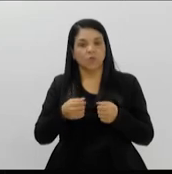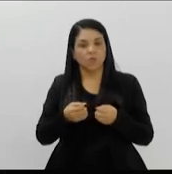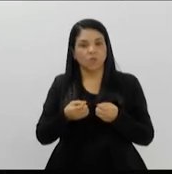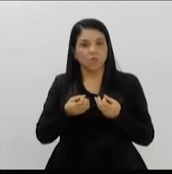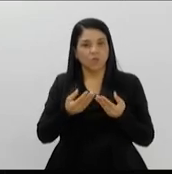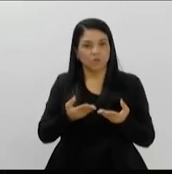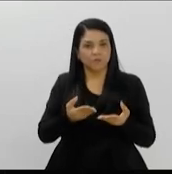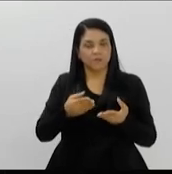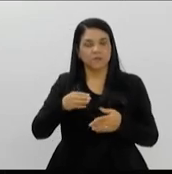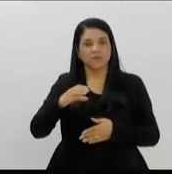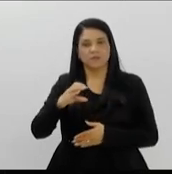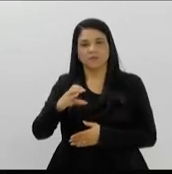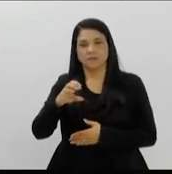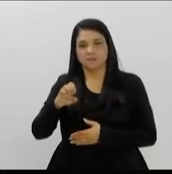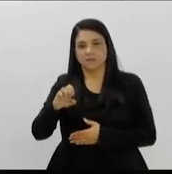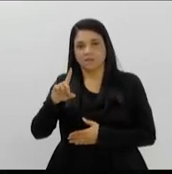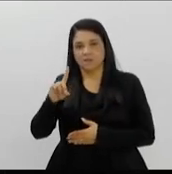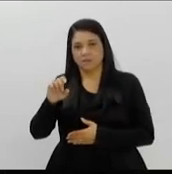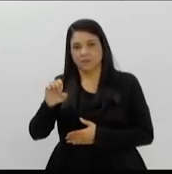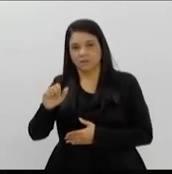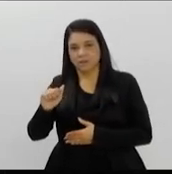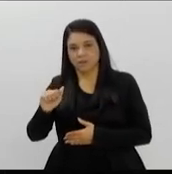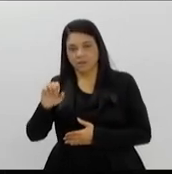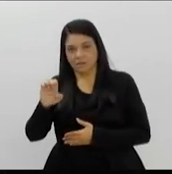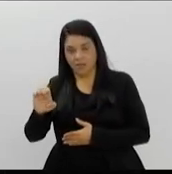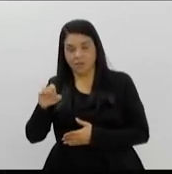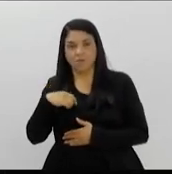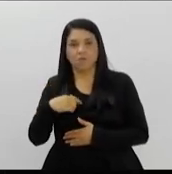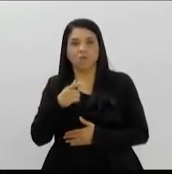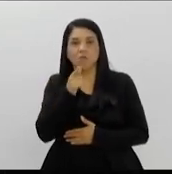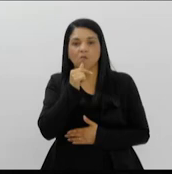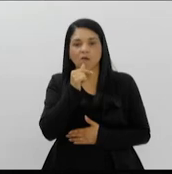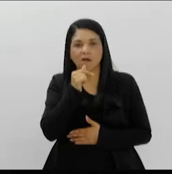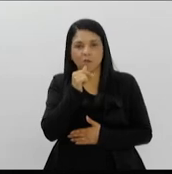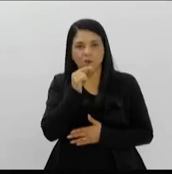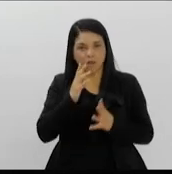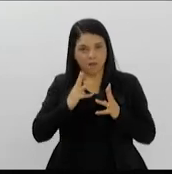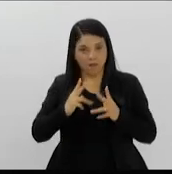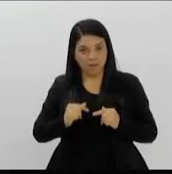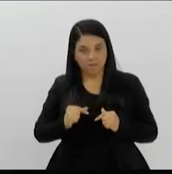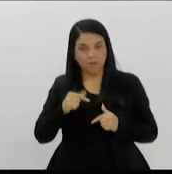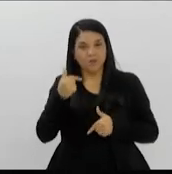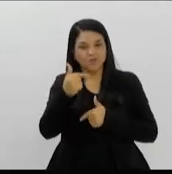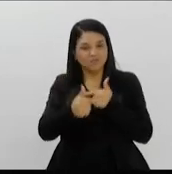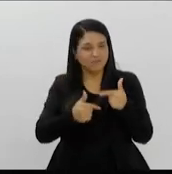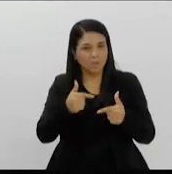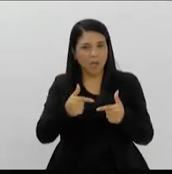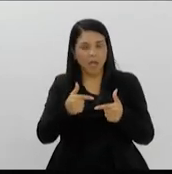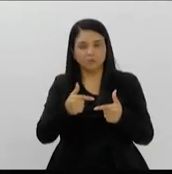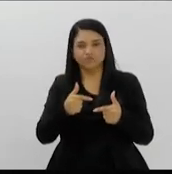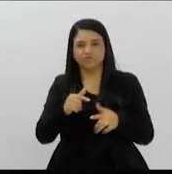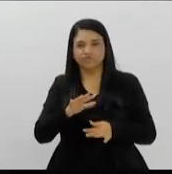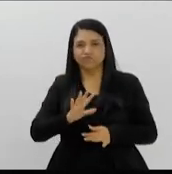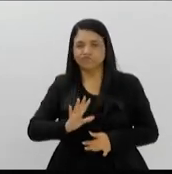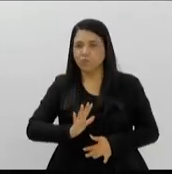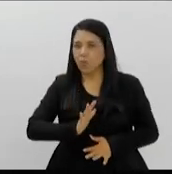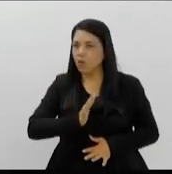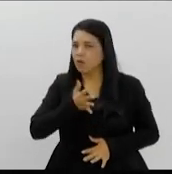de atender com água potável, é um trabalho péssimo,